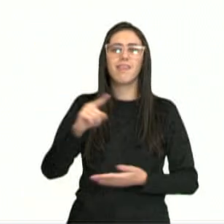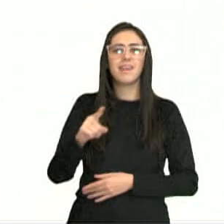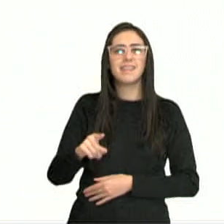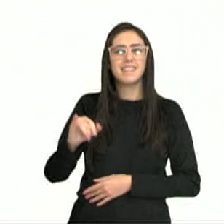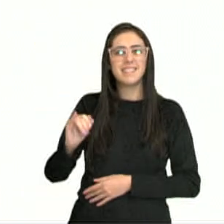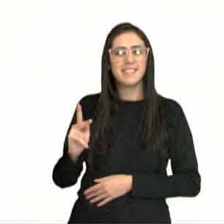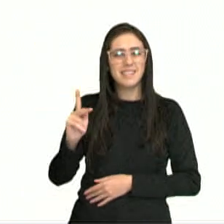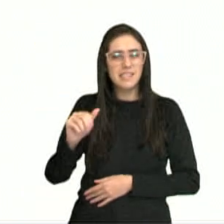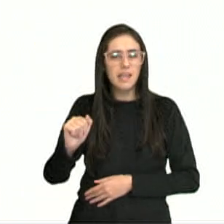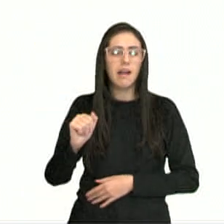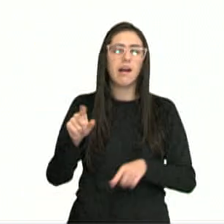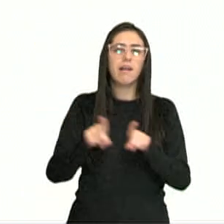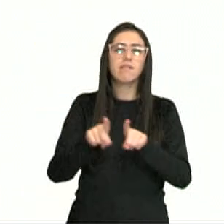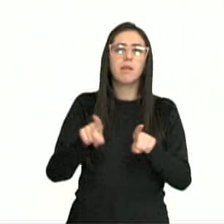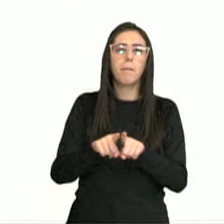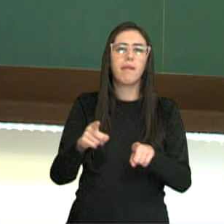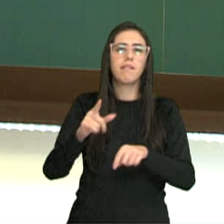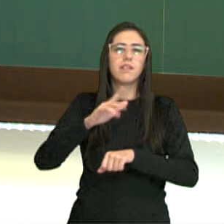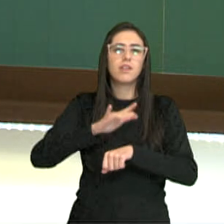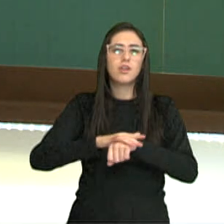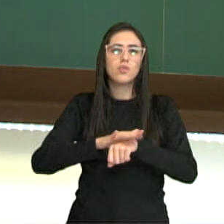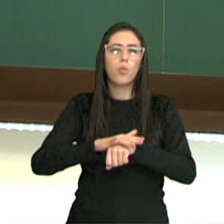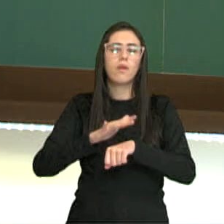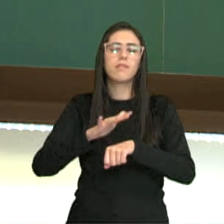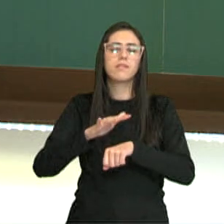a leishmaniose e a chikungunya.